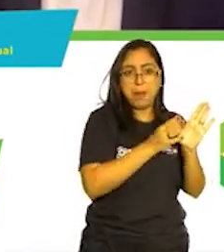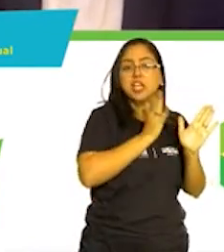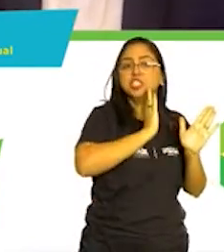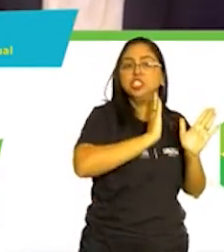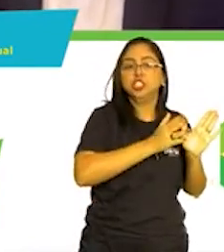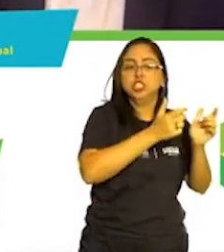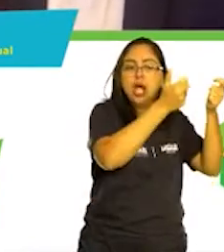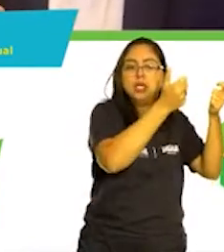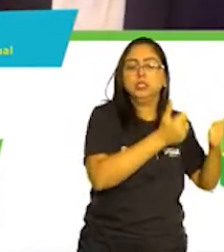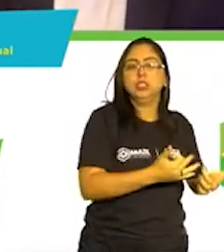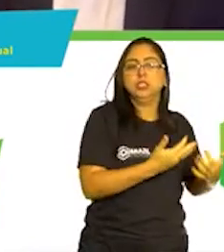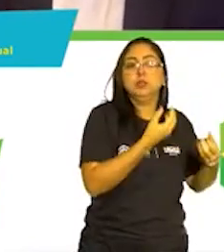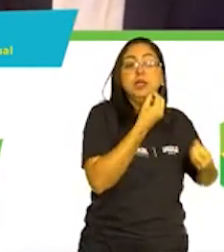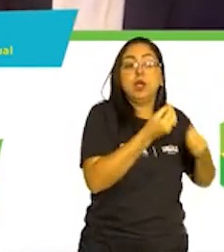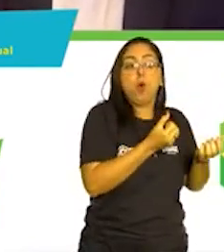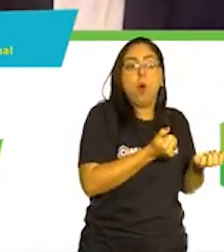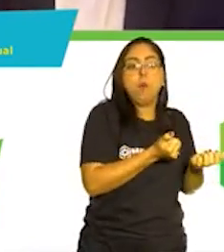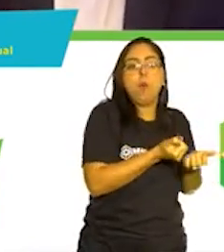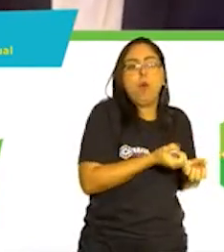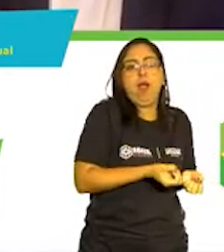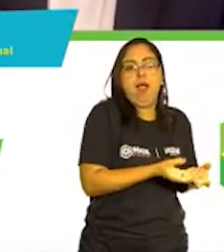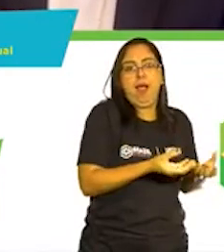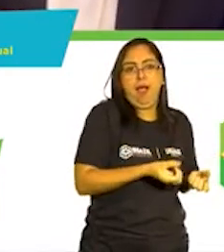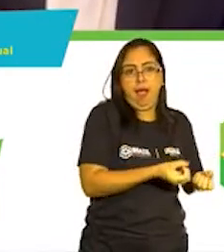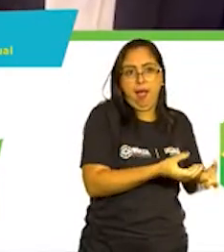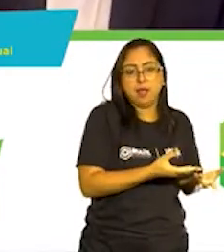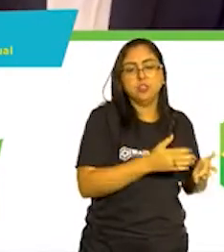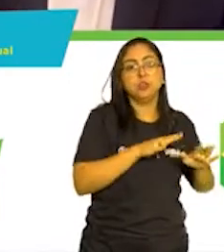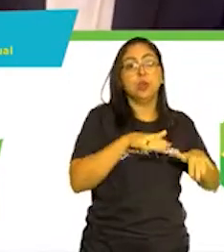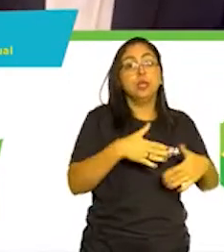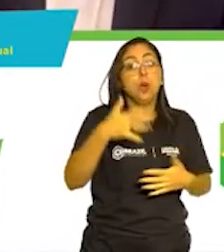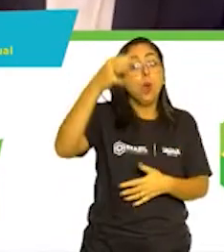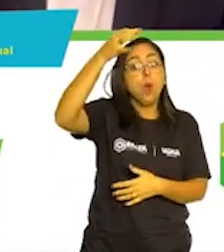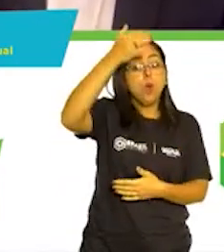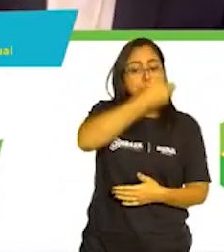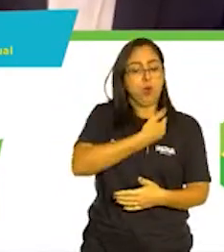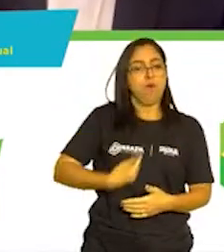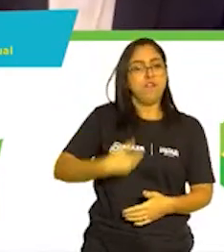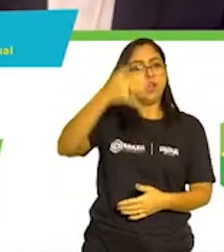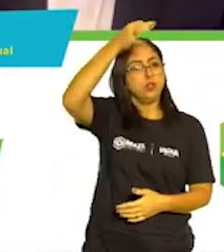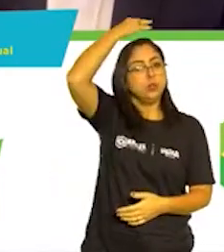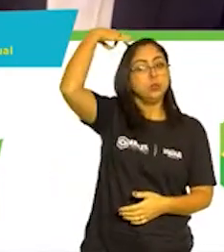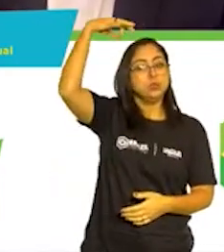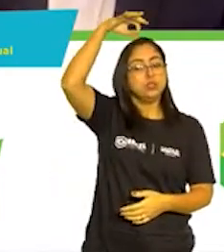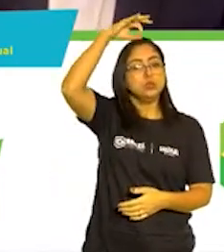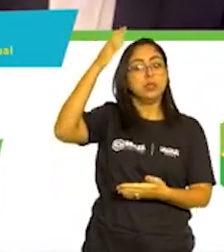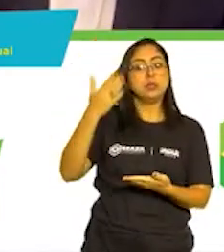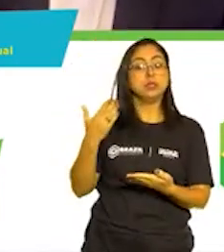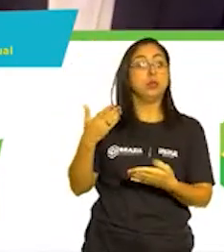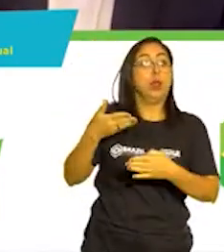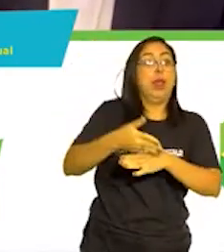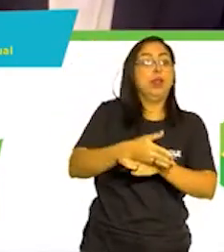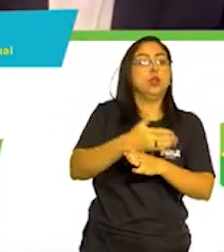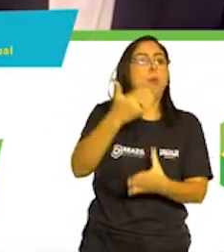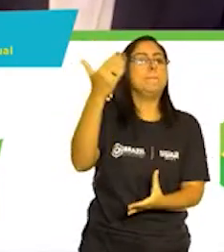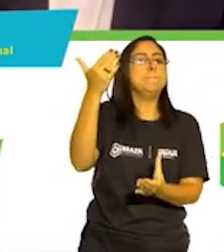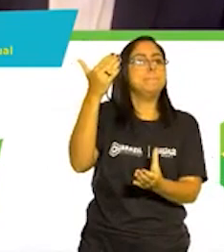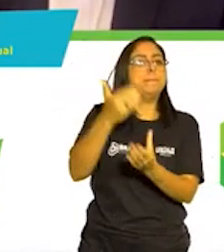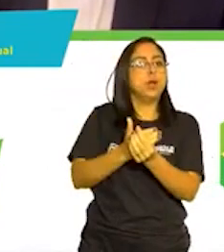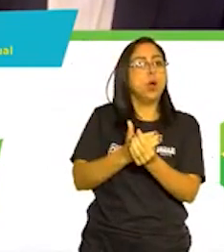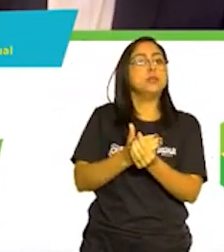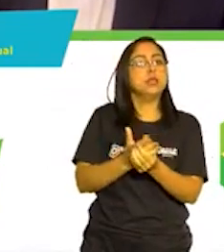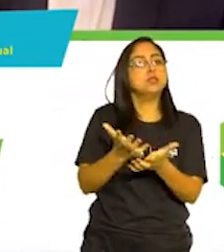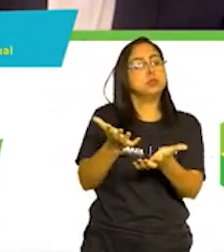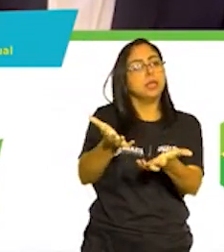tinha nota A, o governador entrou na justiça para ter esse direito. Então, assim, a gente tem que, sem preconceito, discutir muito dessas coisas, porque a eficiência do